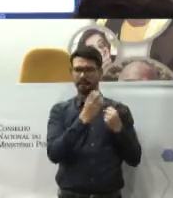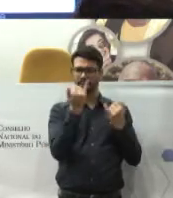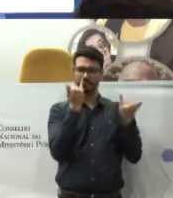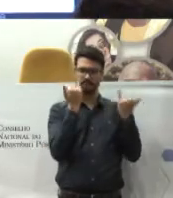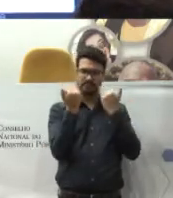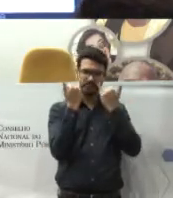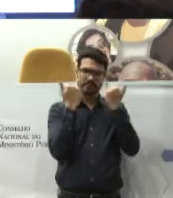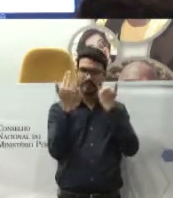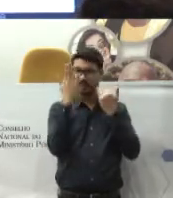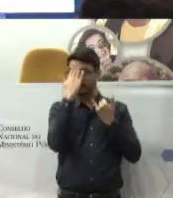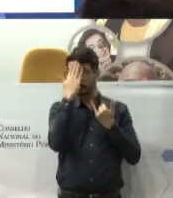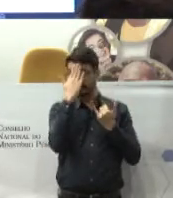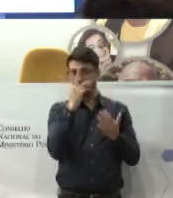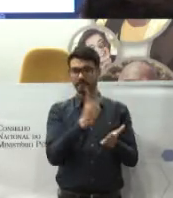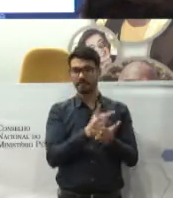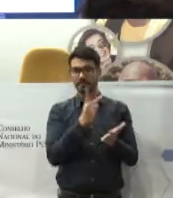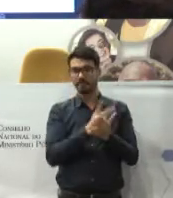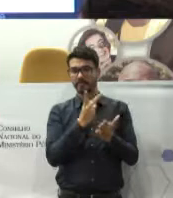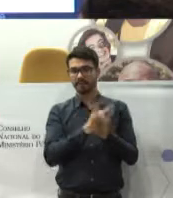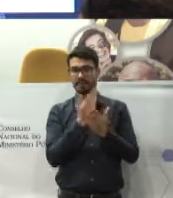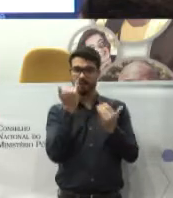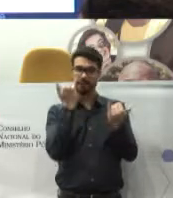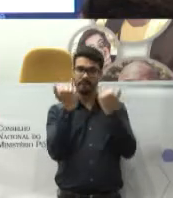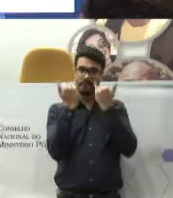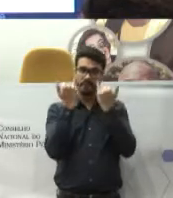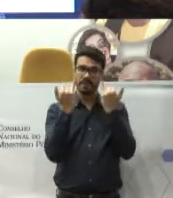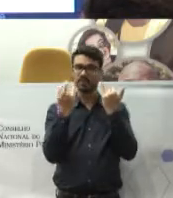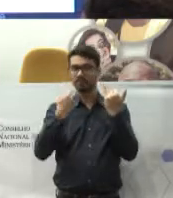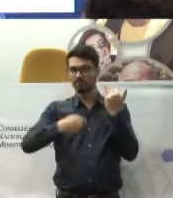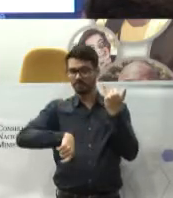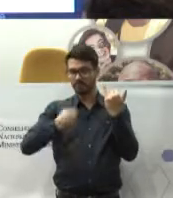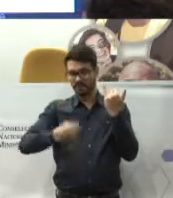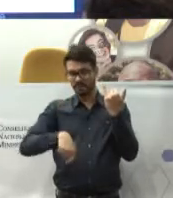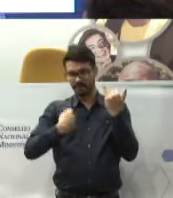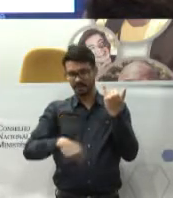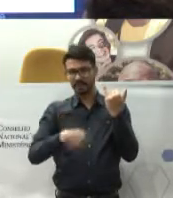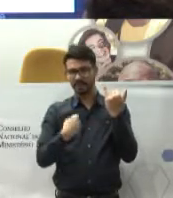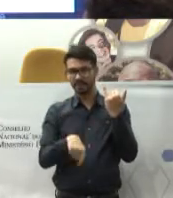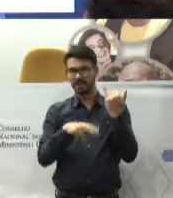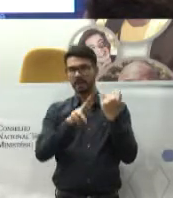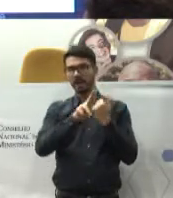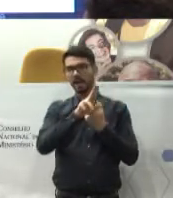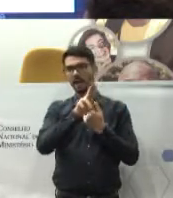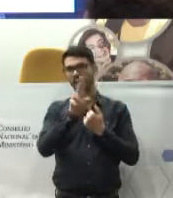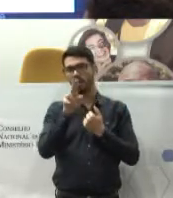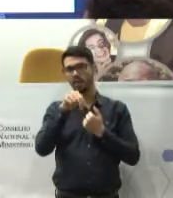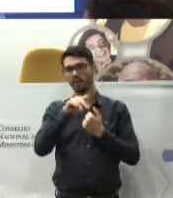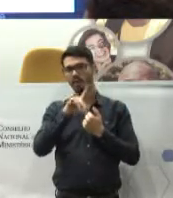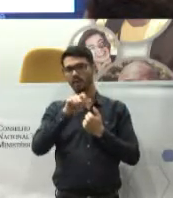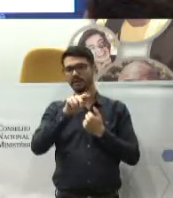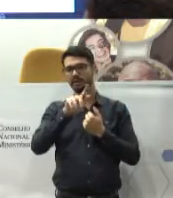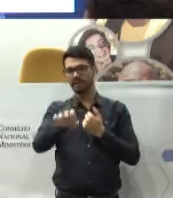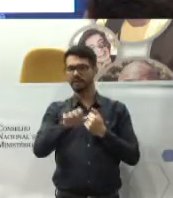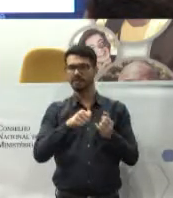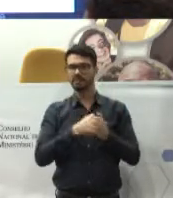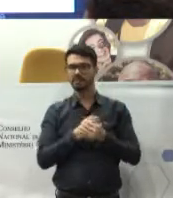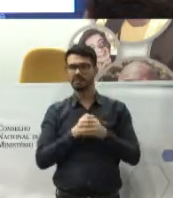informações, consegue nos manter informados, nós temos que atuar com unidade. A